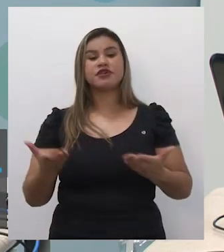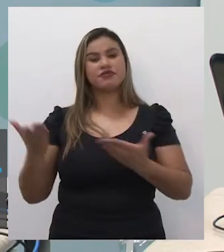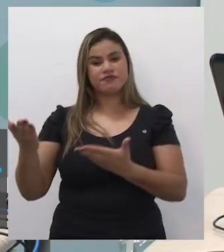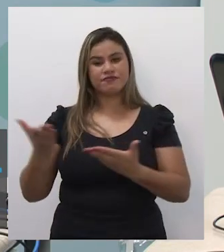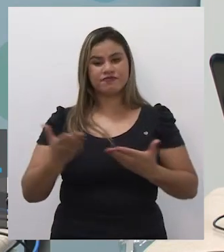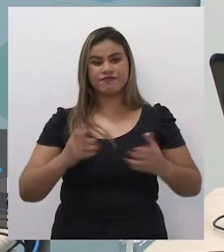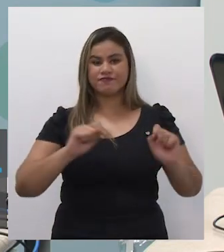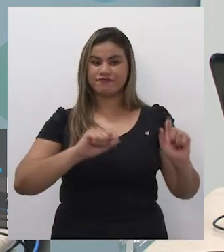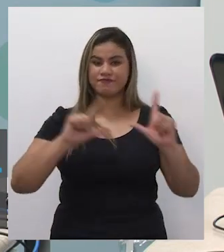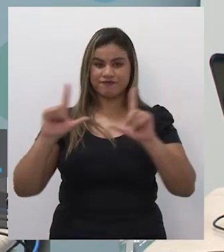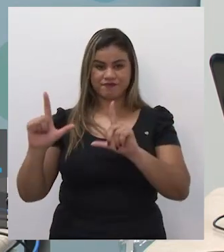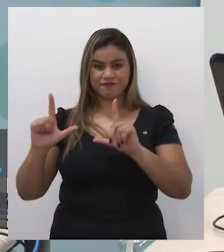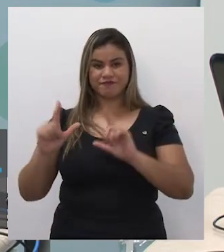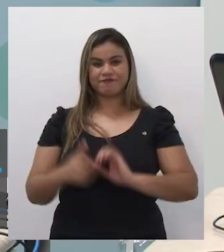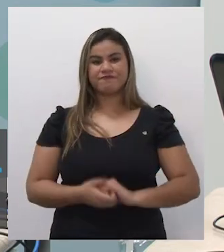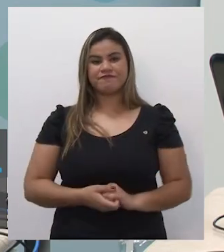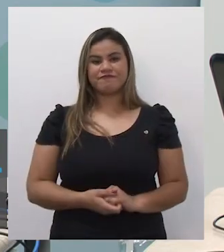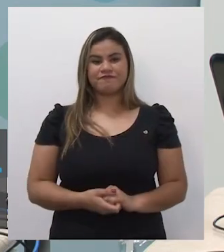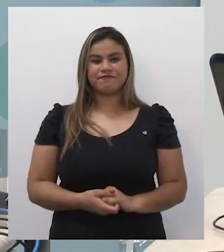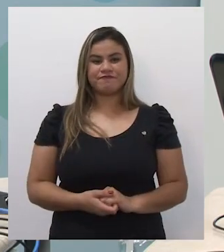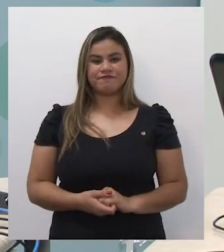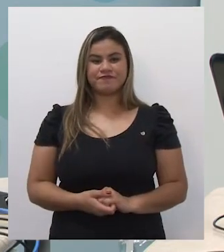próximo slide.